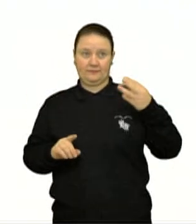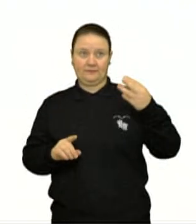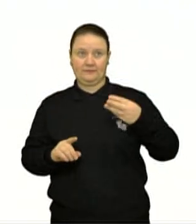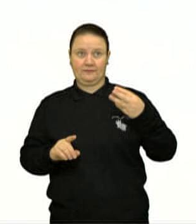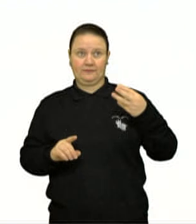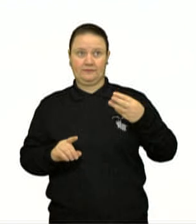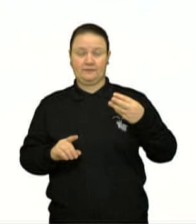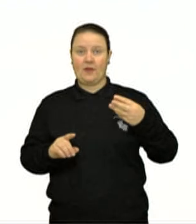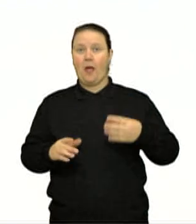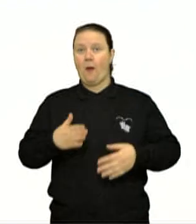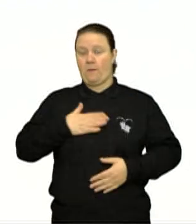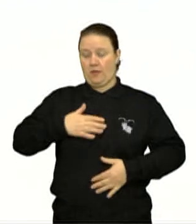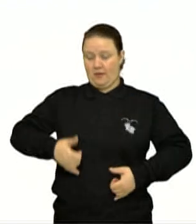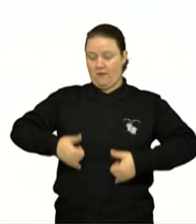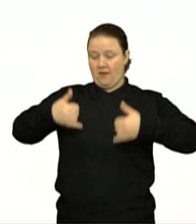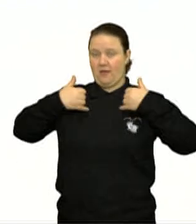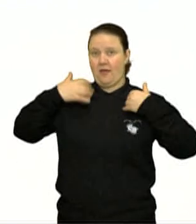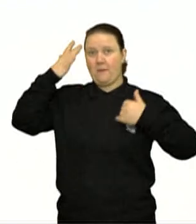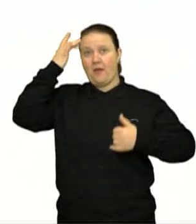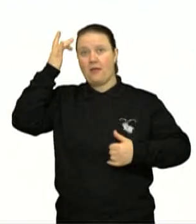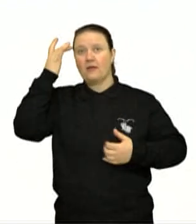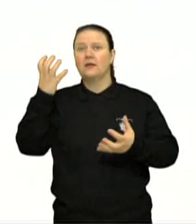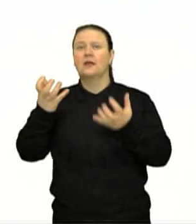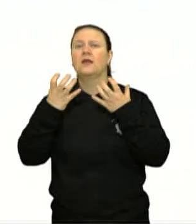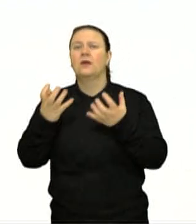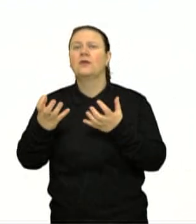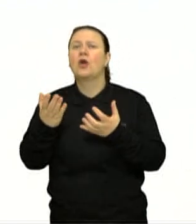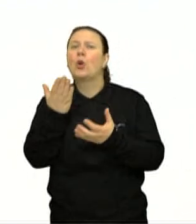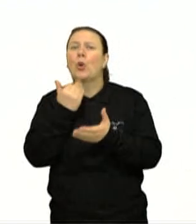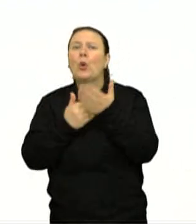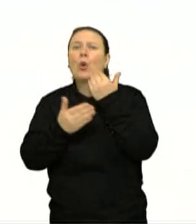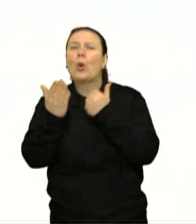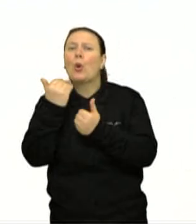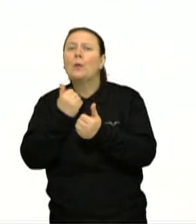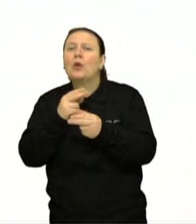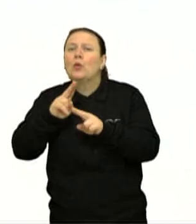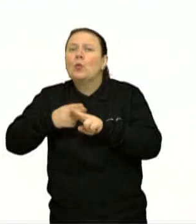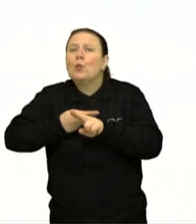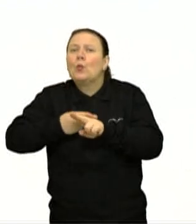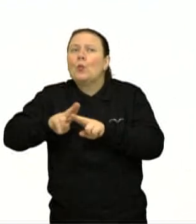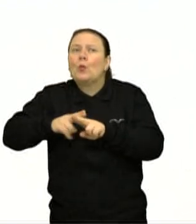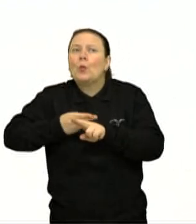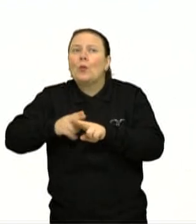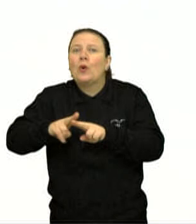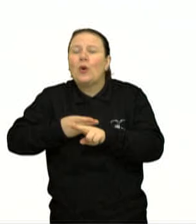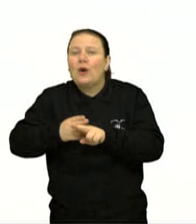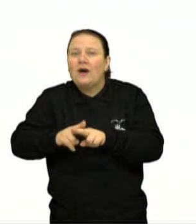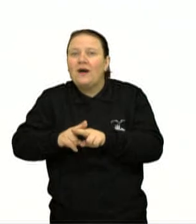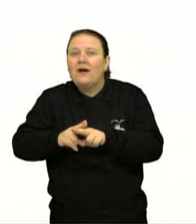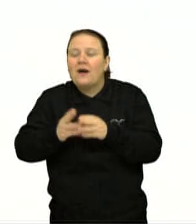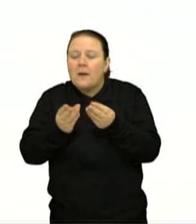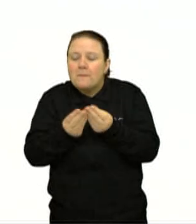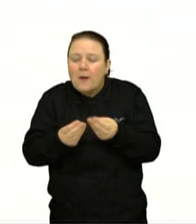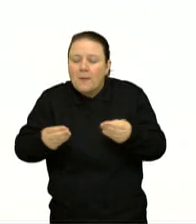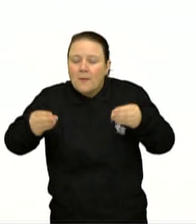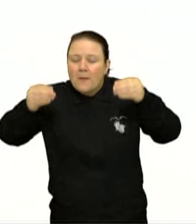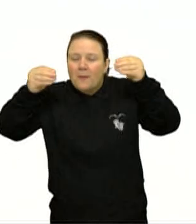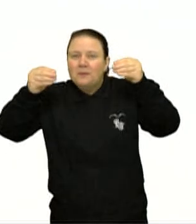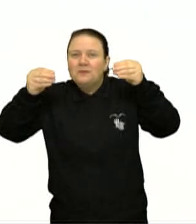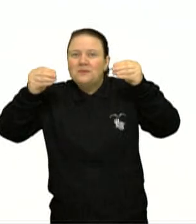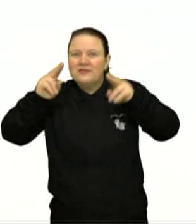Meu aniversário é amanhã, quero comer como é em espanhol? Pastel de